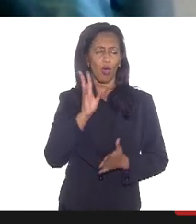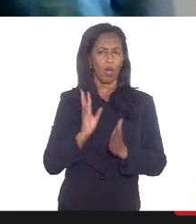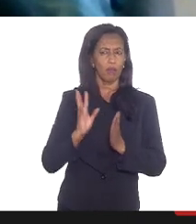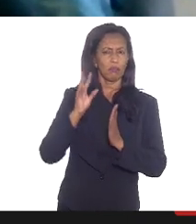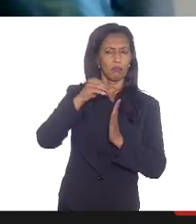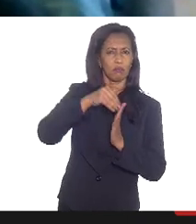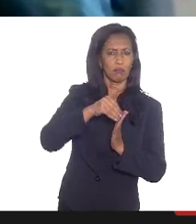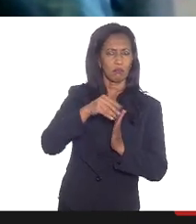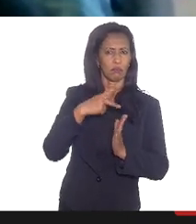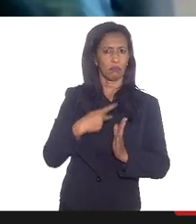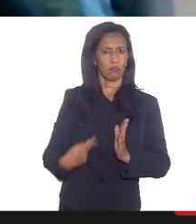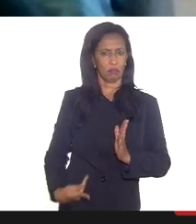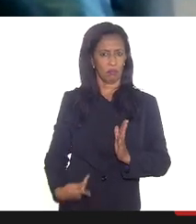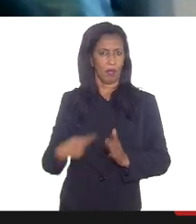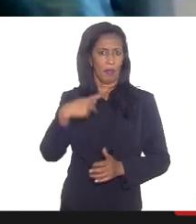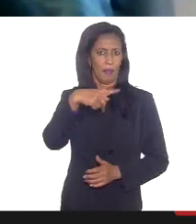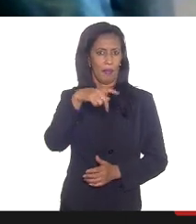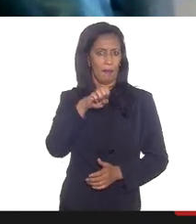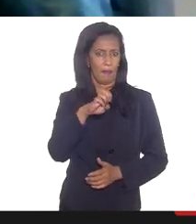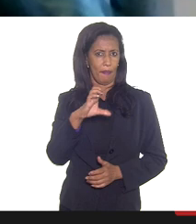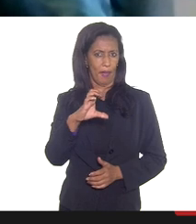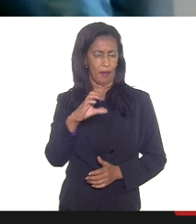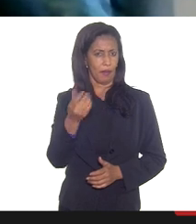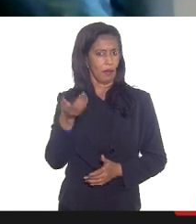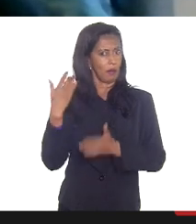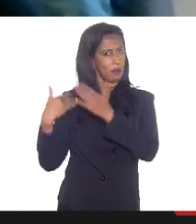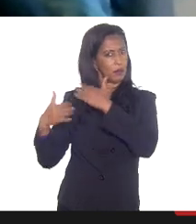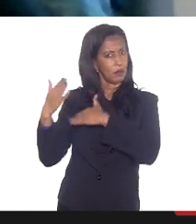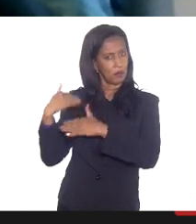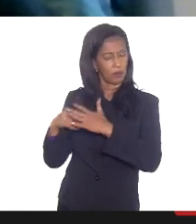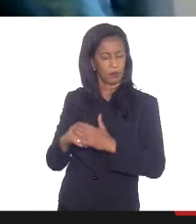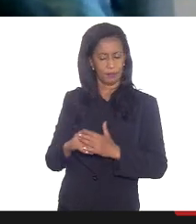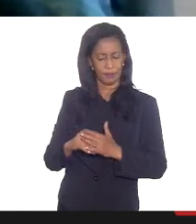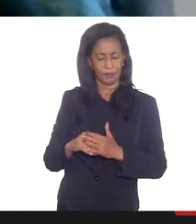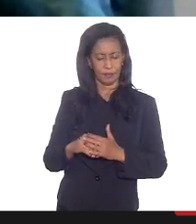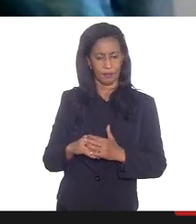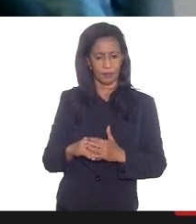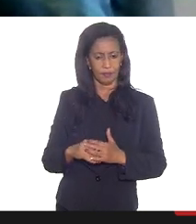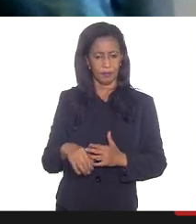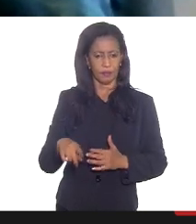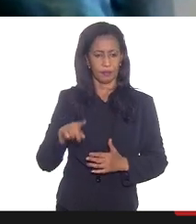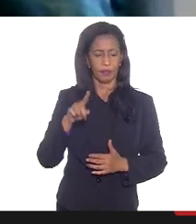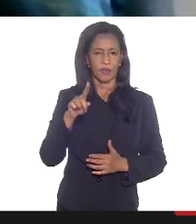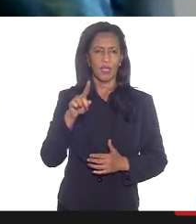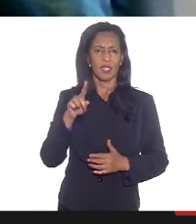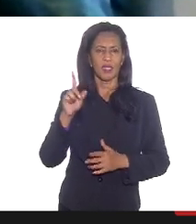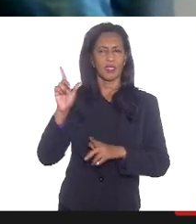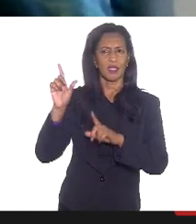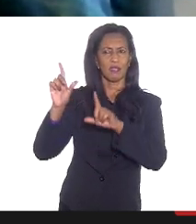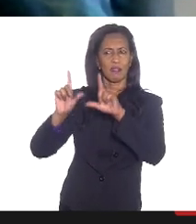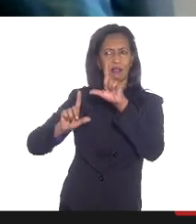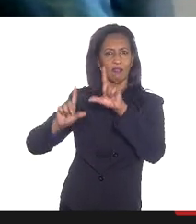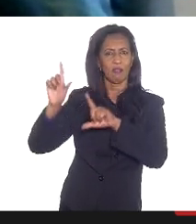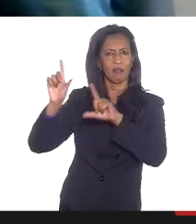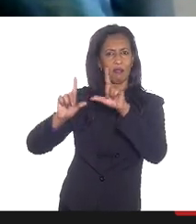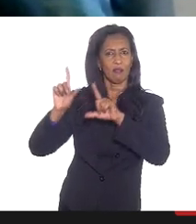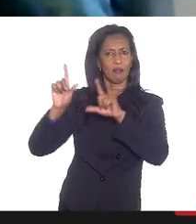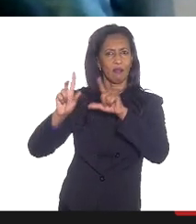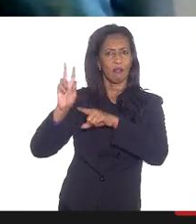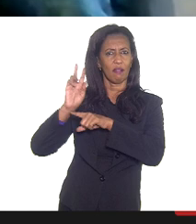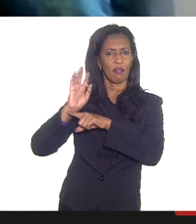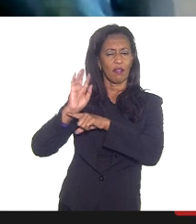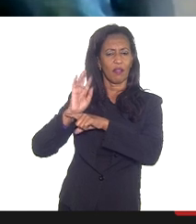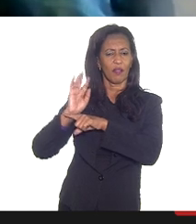acrescentar, presidente, em relação à PEC anterior, essa questão de áudio e vídeo é relativo à aplicação